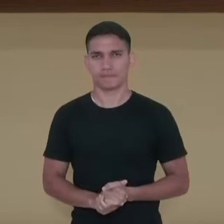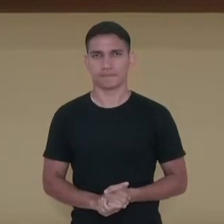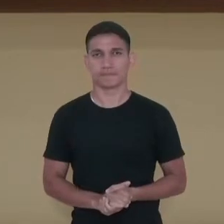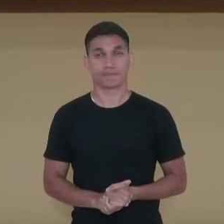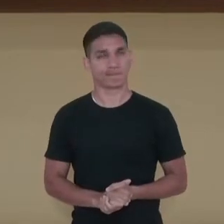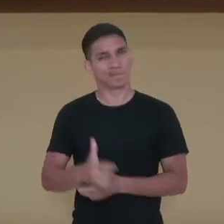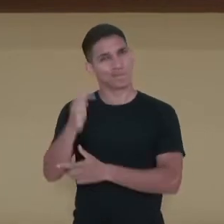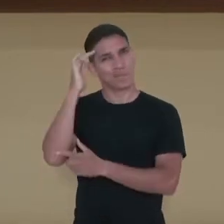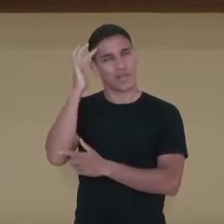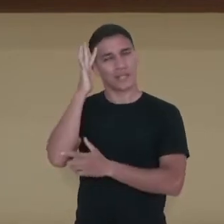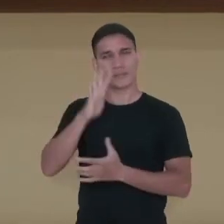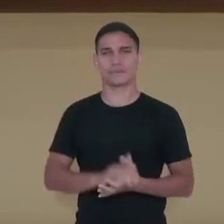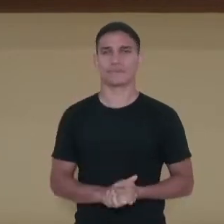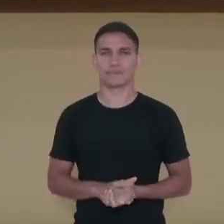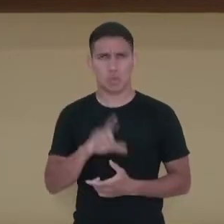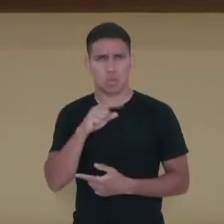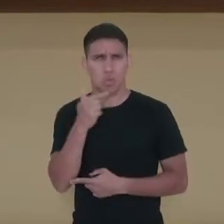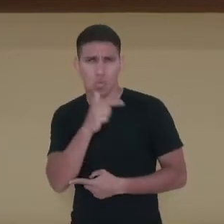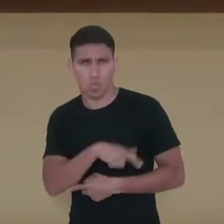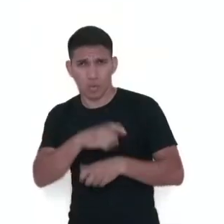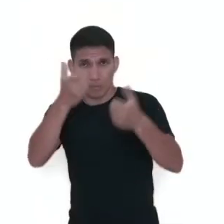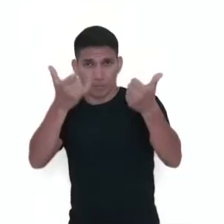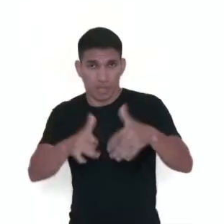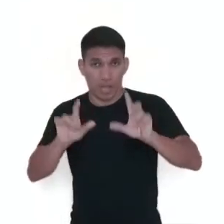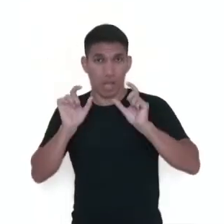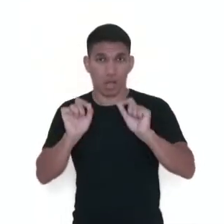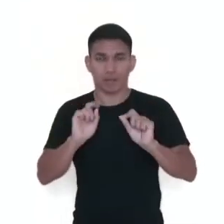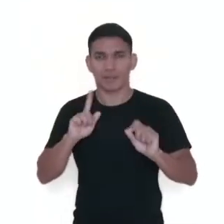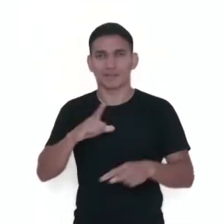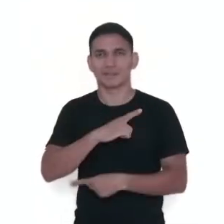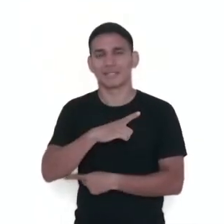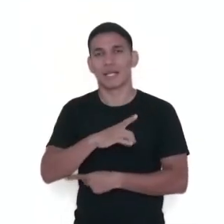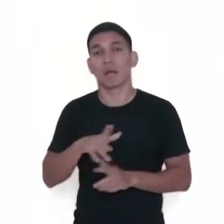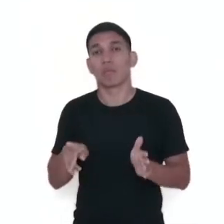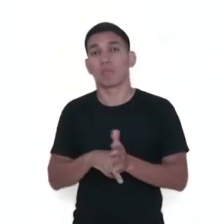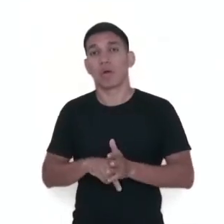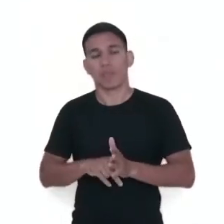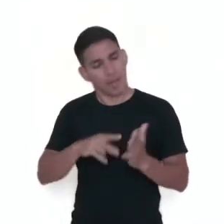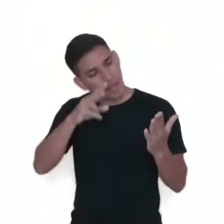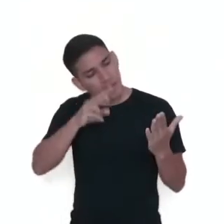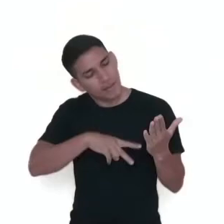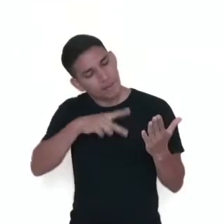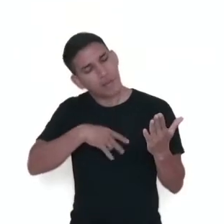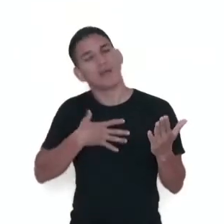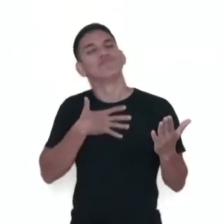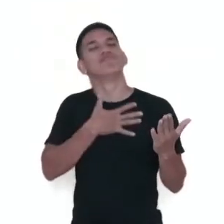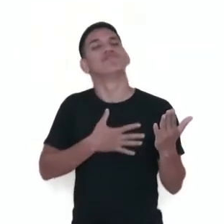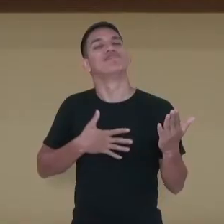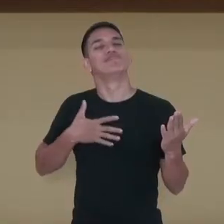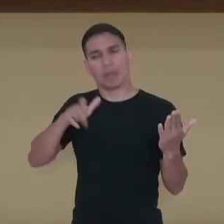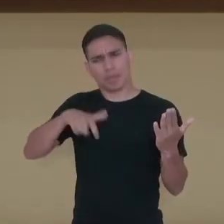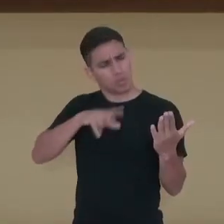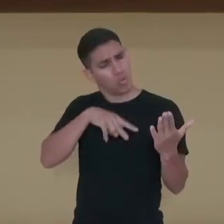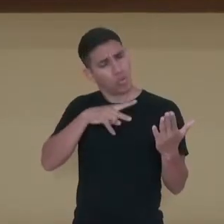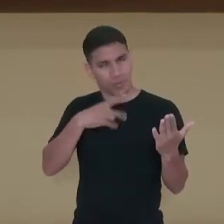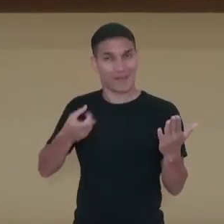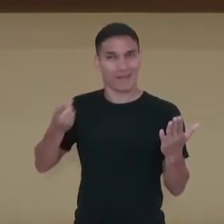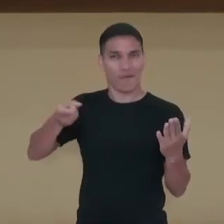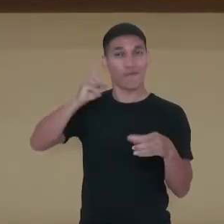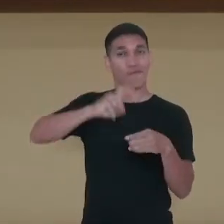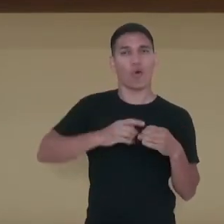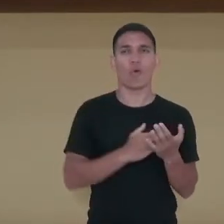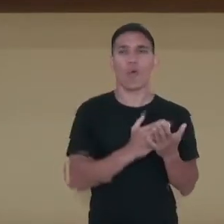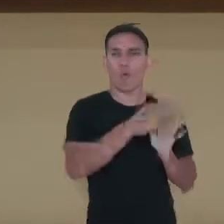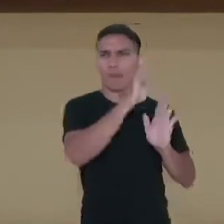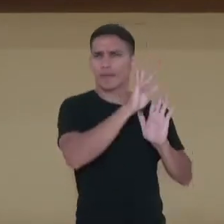Vamos pensar. Podemos afirmar que o ato de ler dá prazer ao narrador? Vamos voltar lá no começo do